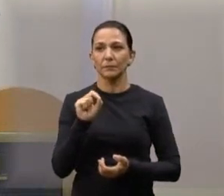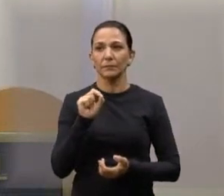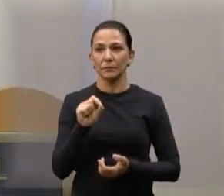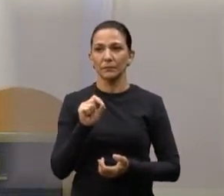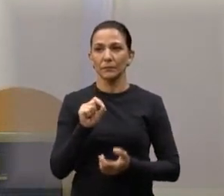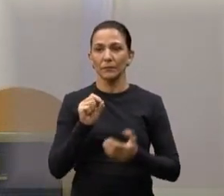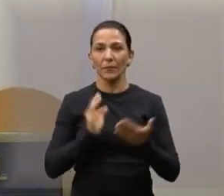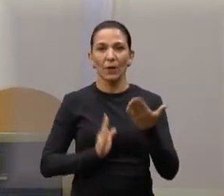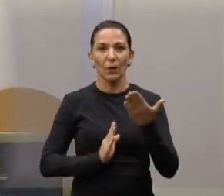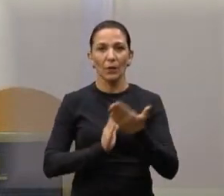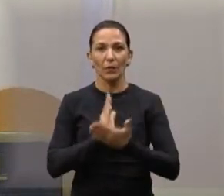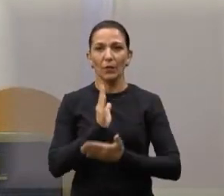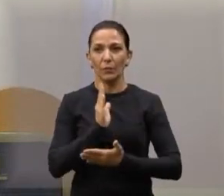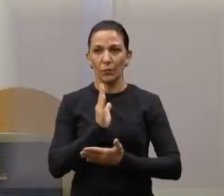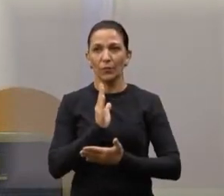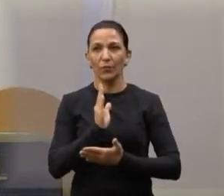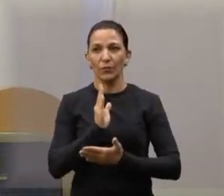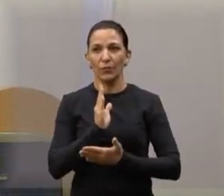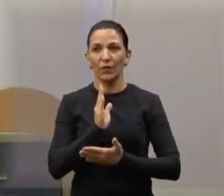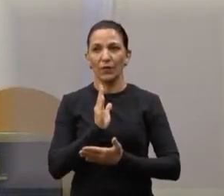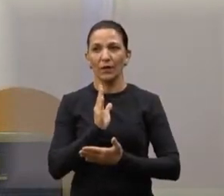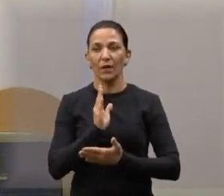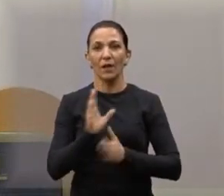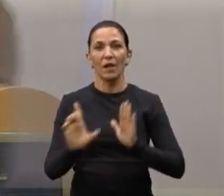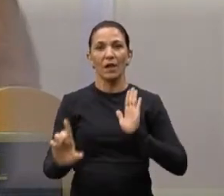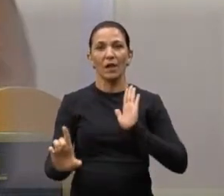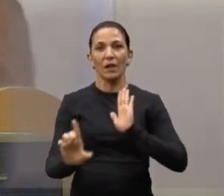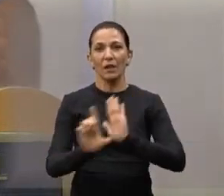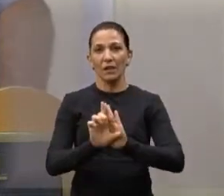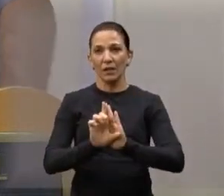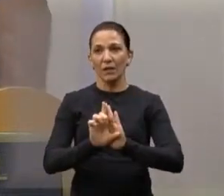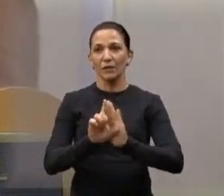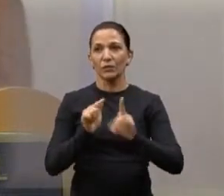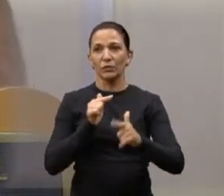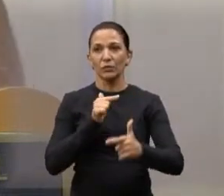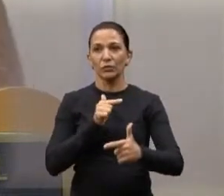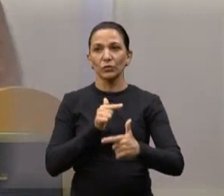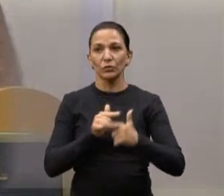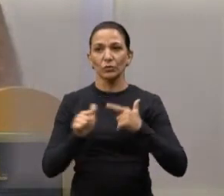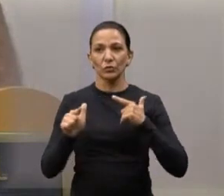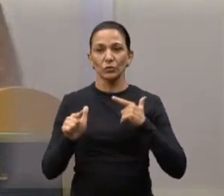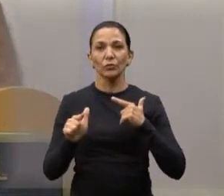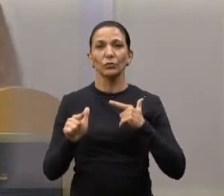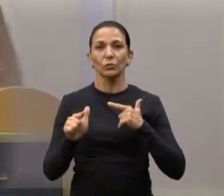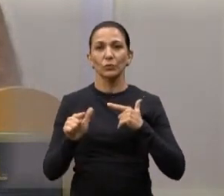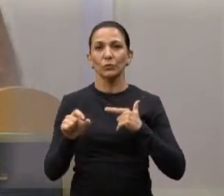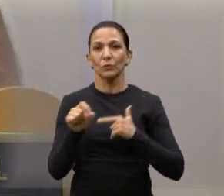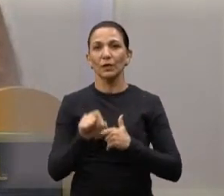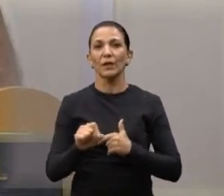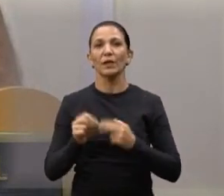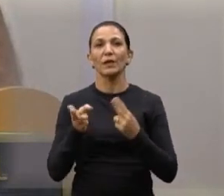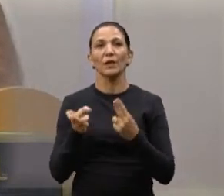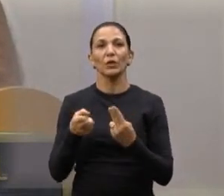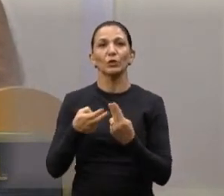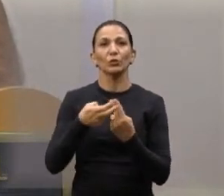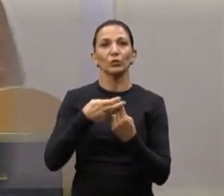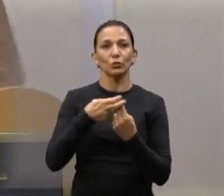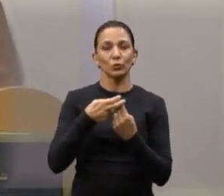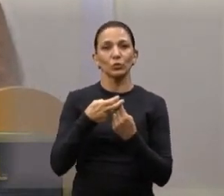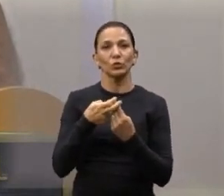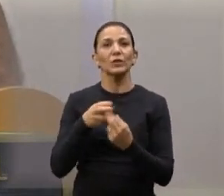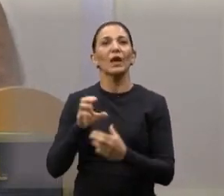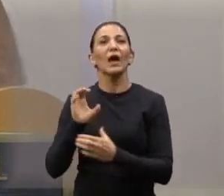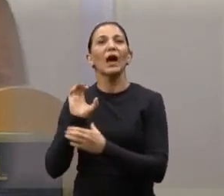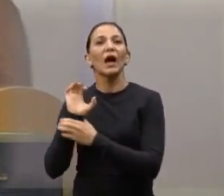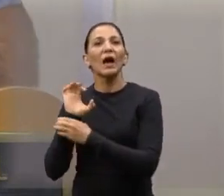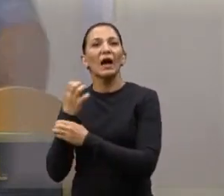em sancionar, né, através do Tarcísio, de sancionar a lei que vai levar ao SUS o fornecimento da cannabis